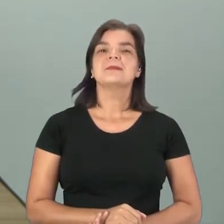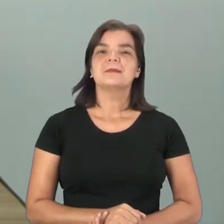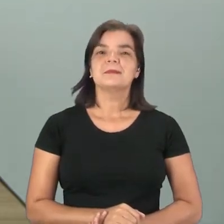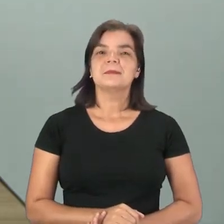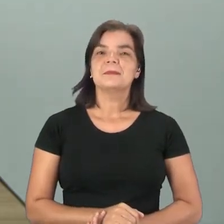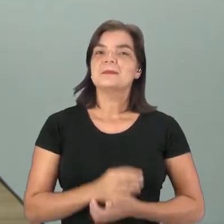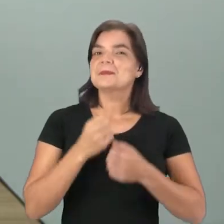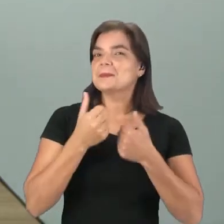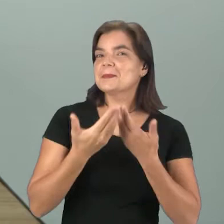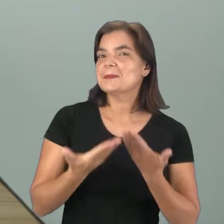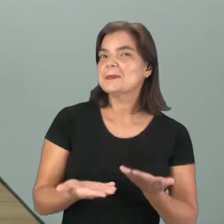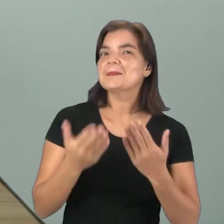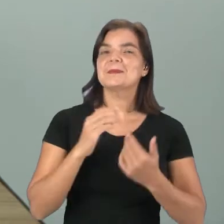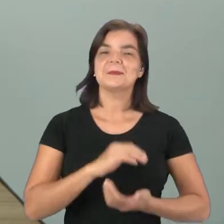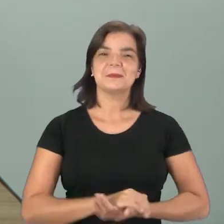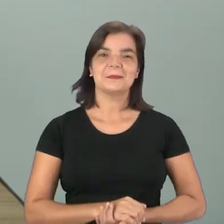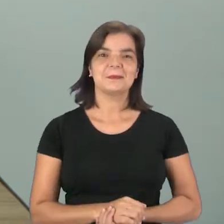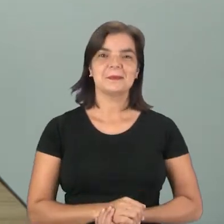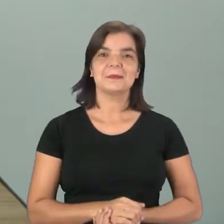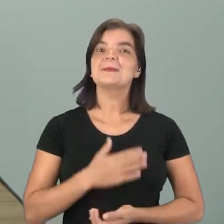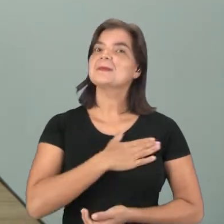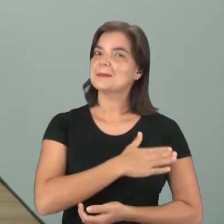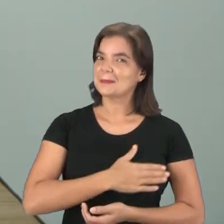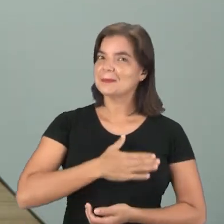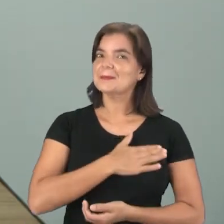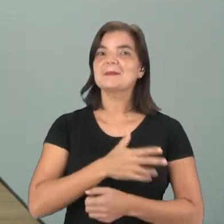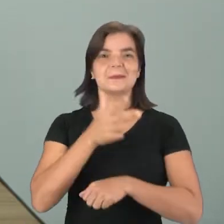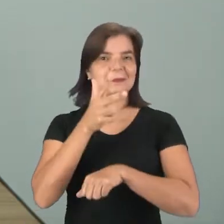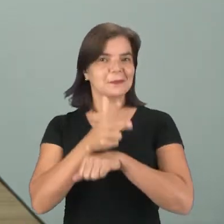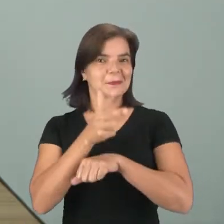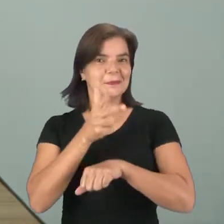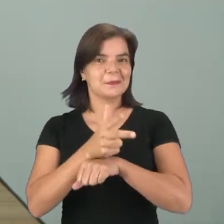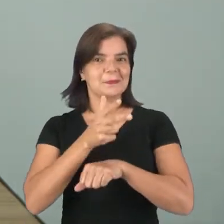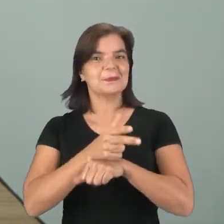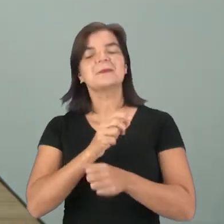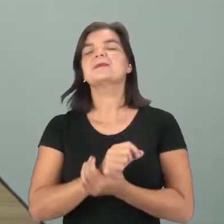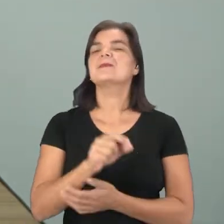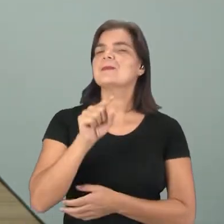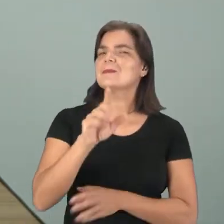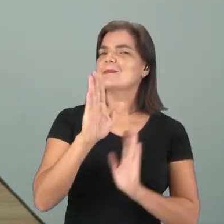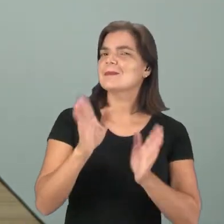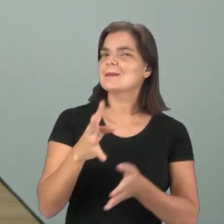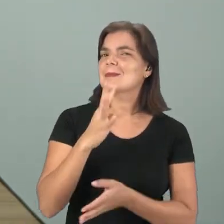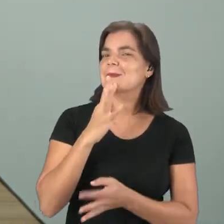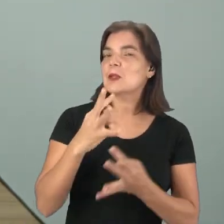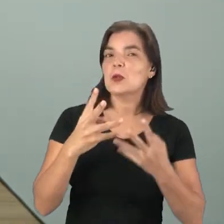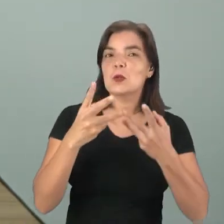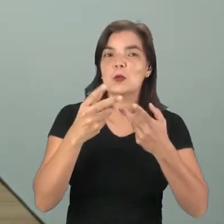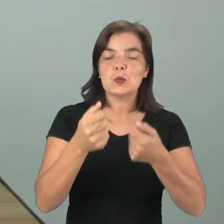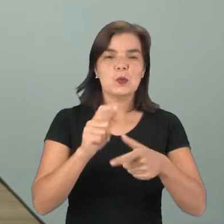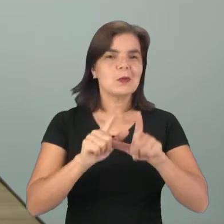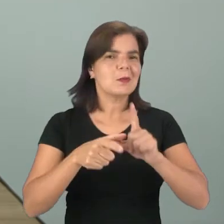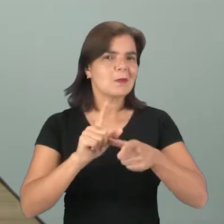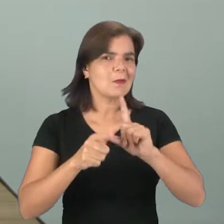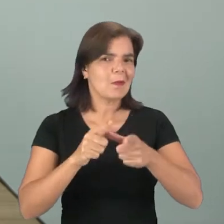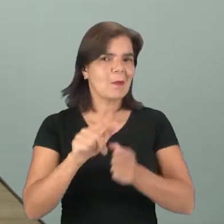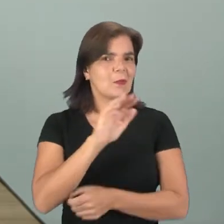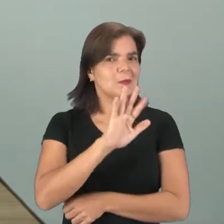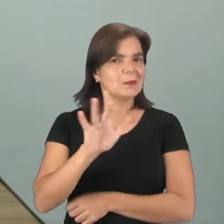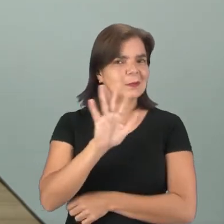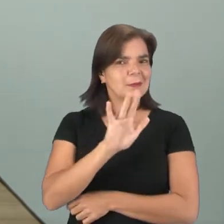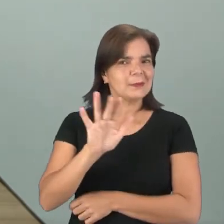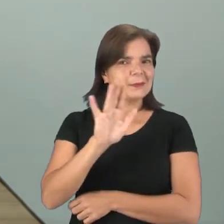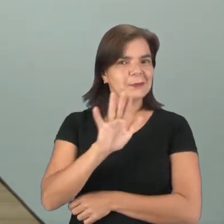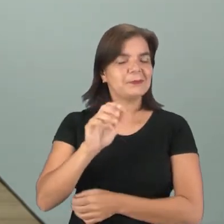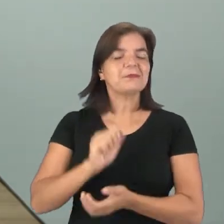é muito bem gostaram do vídeo Você já conhece todas essas letras do